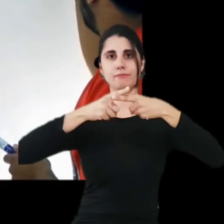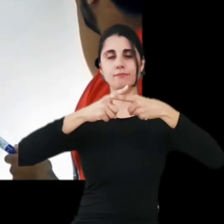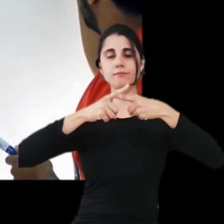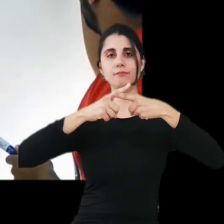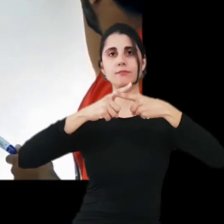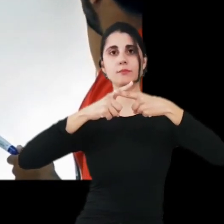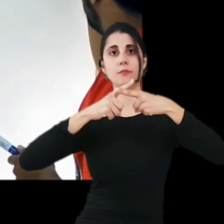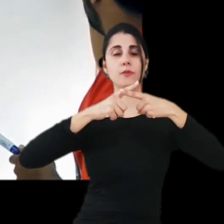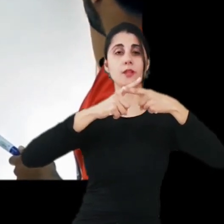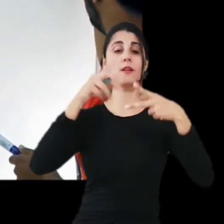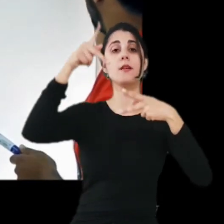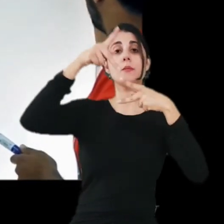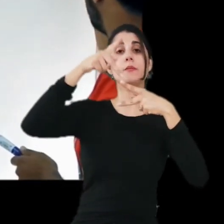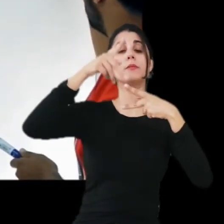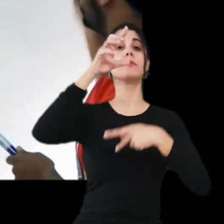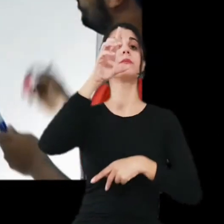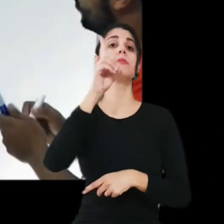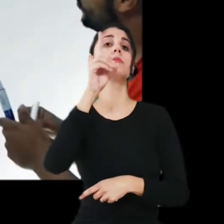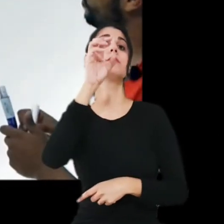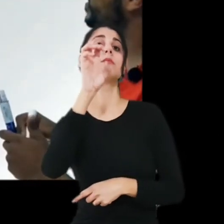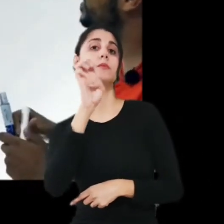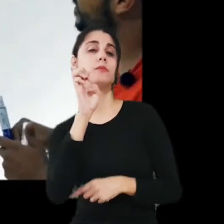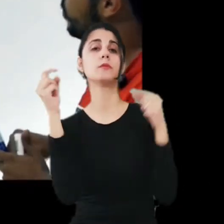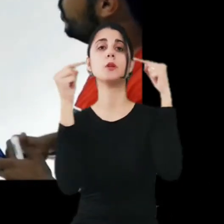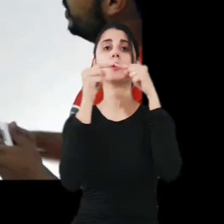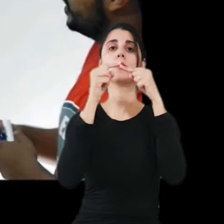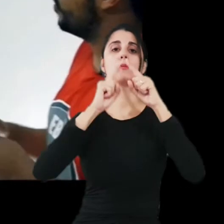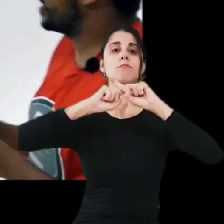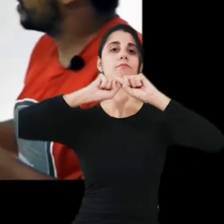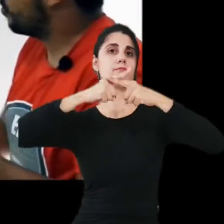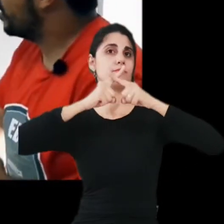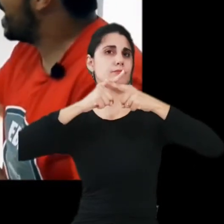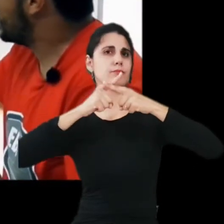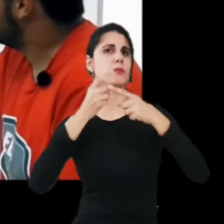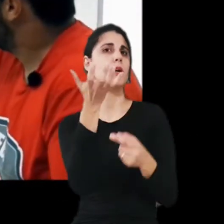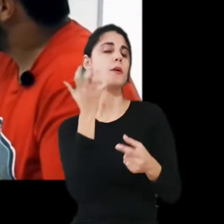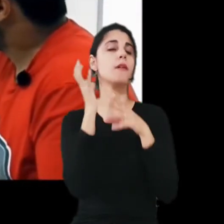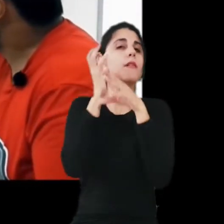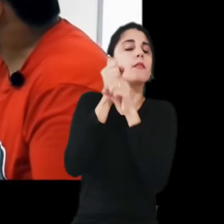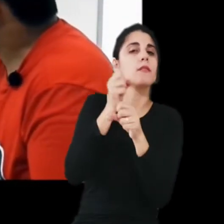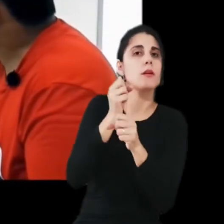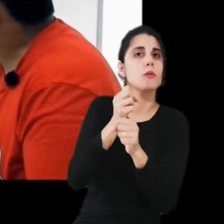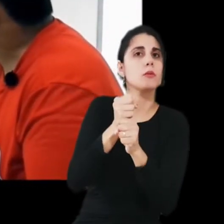A preposição de indica multiplicação. Então, eu quero calcular